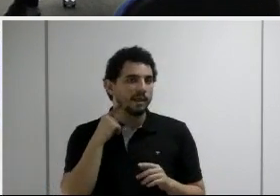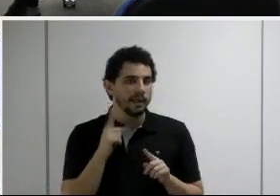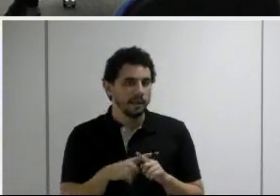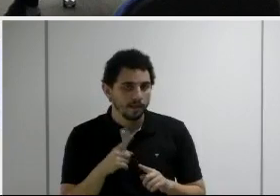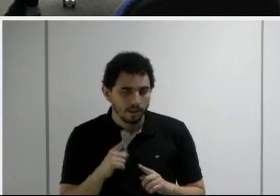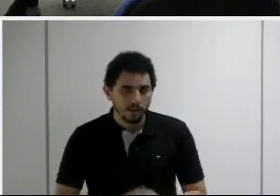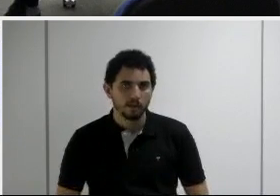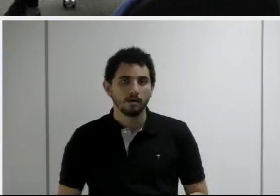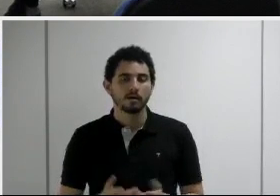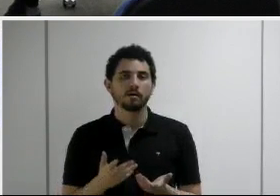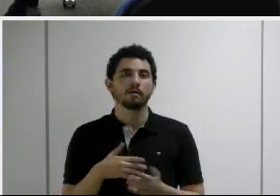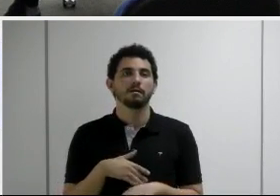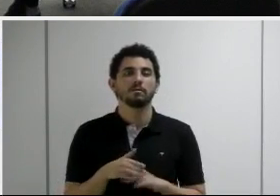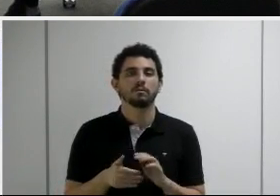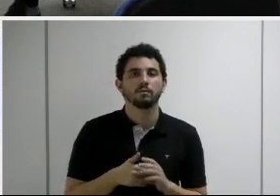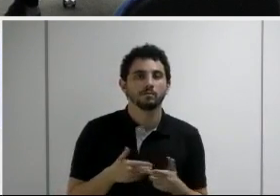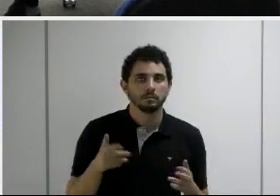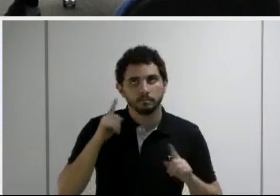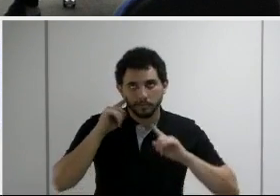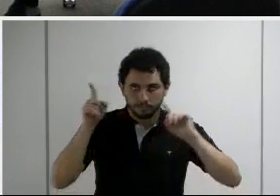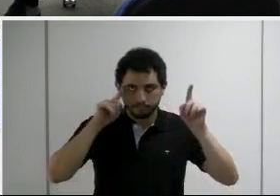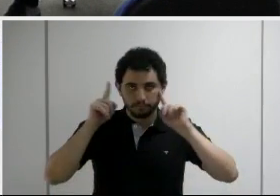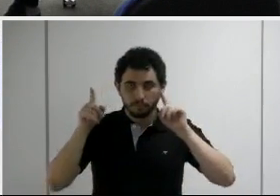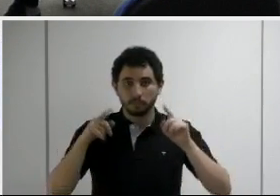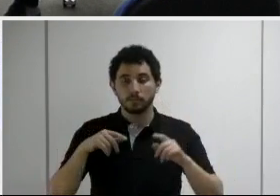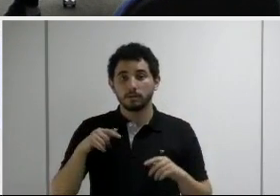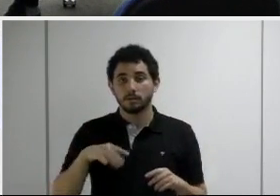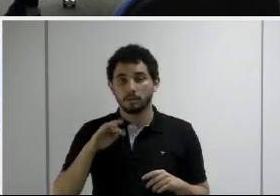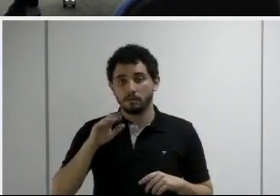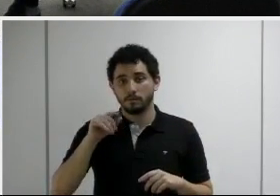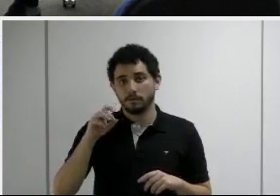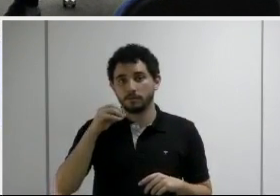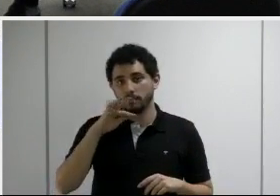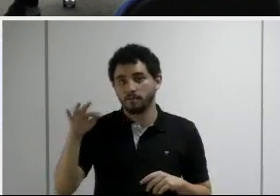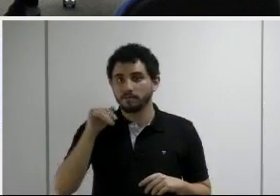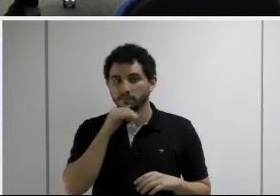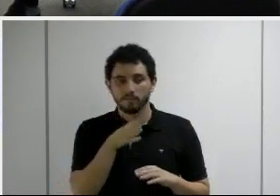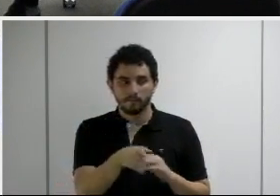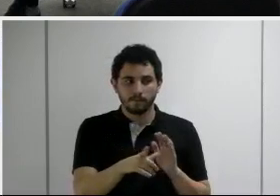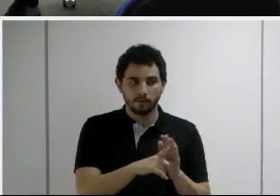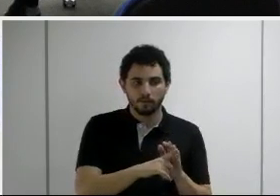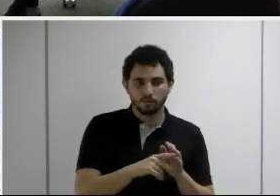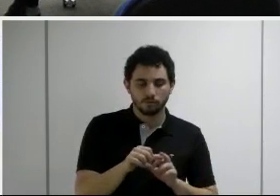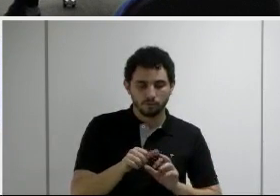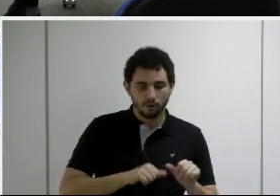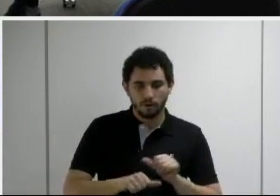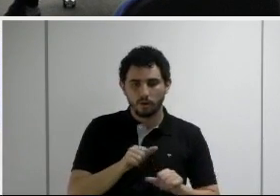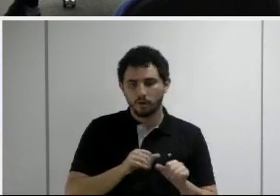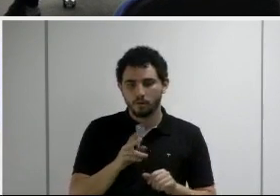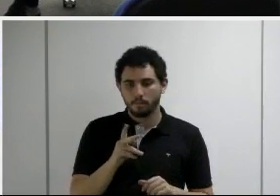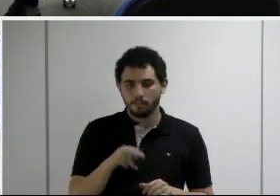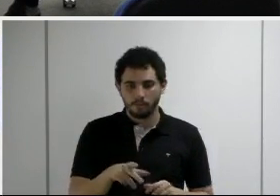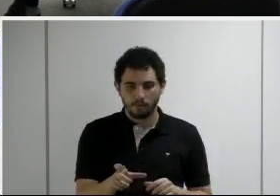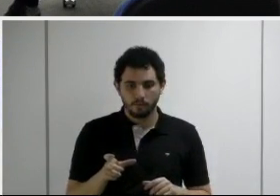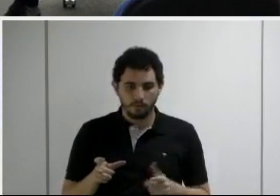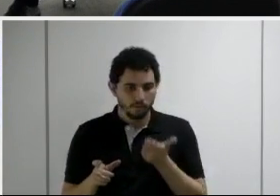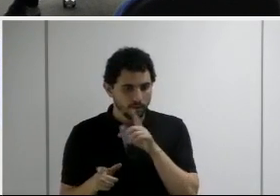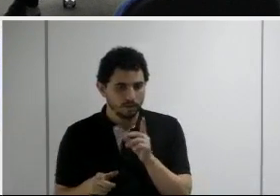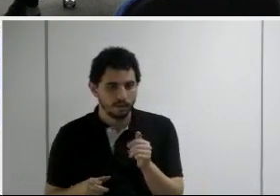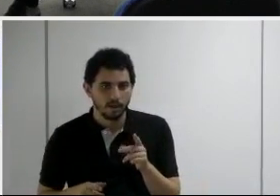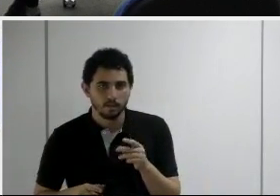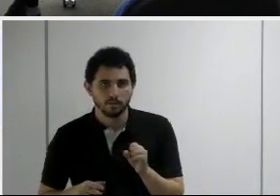tem uns modelos mais mirabolantes. É um trade-off quando você vai numa loja, em troca de um cupom de desconto, você concede os seus dados pessoais e recebe